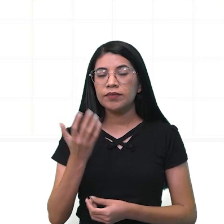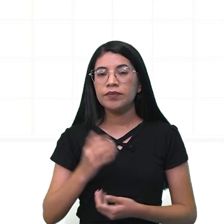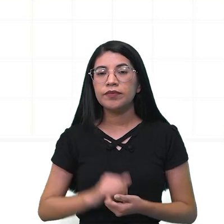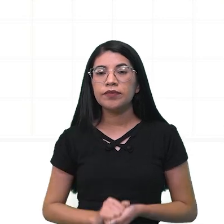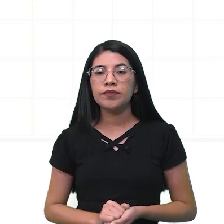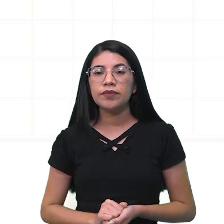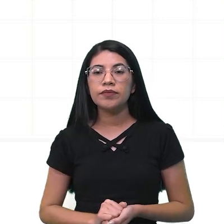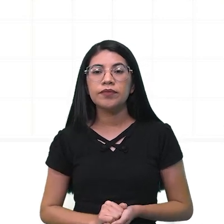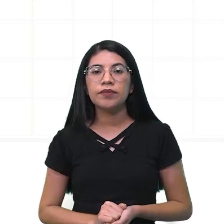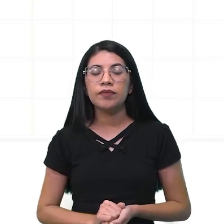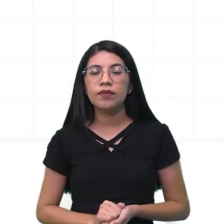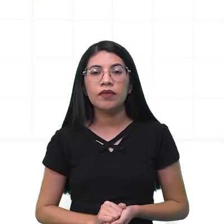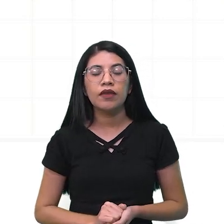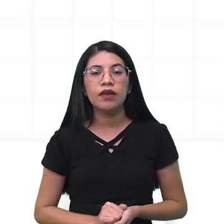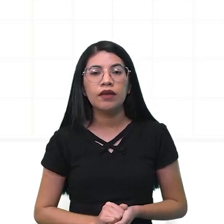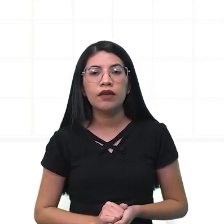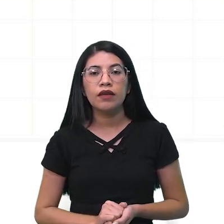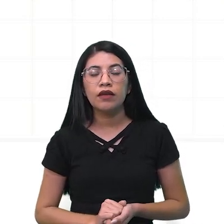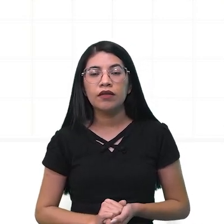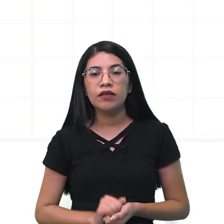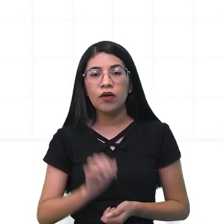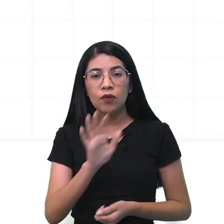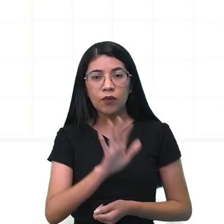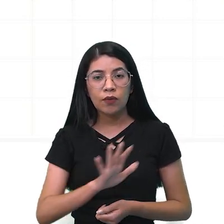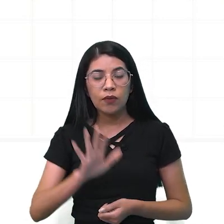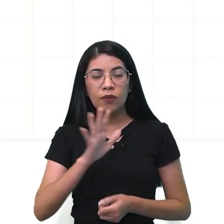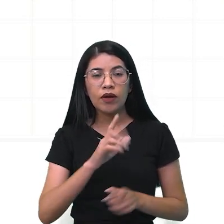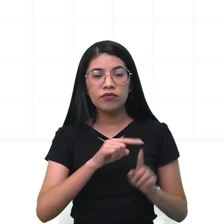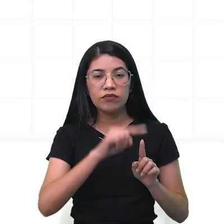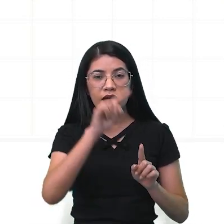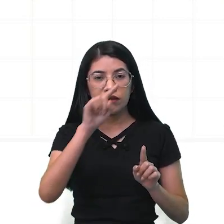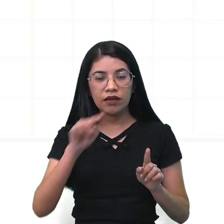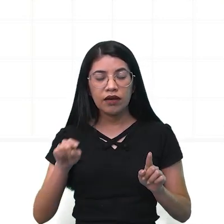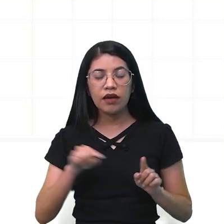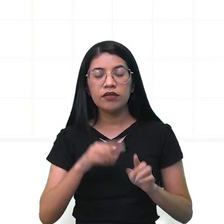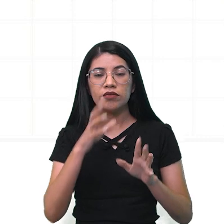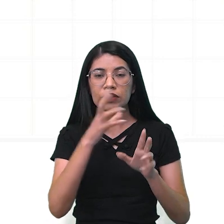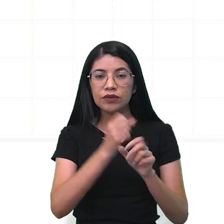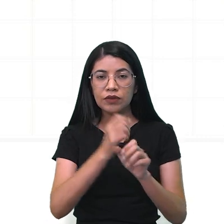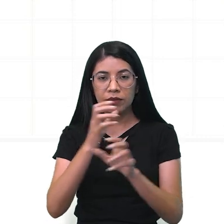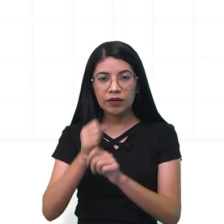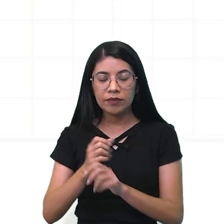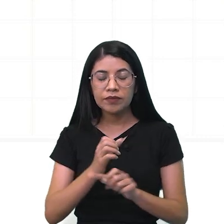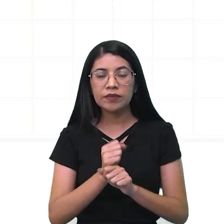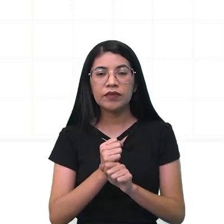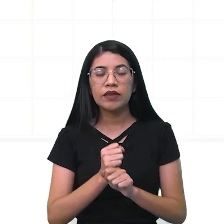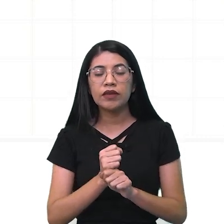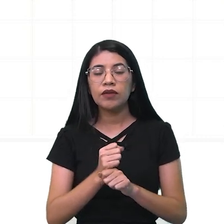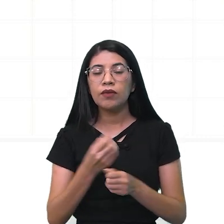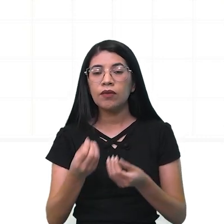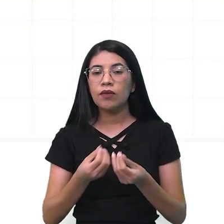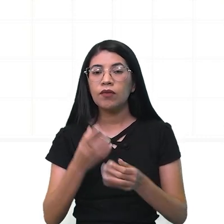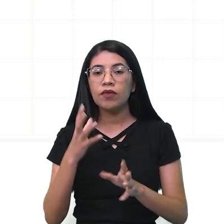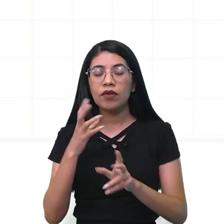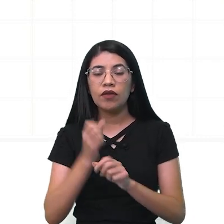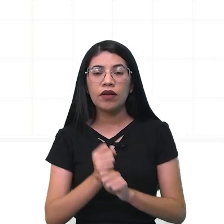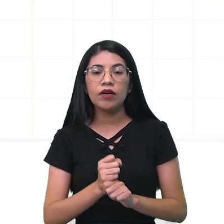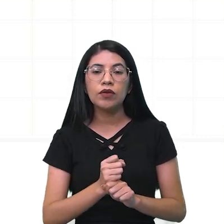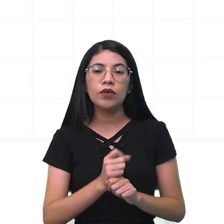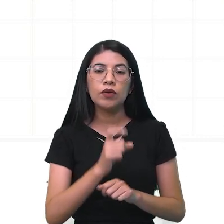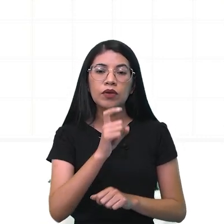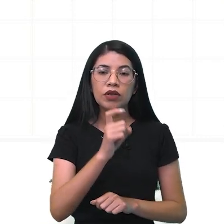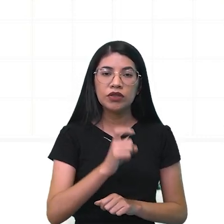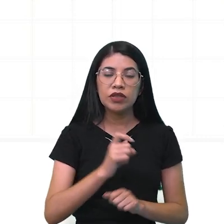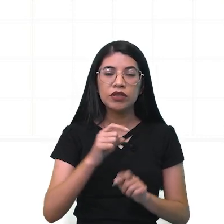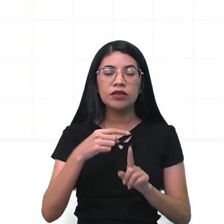já sabemos que o perímetro é a soma de todos os lados de um polígono. Então eu vou somar x, vou somar x